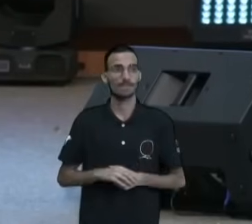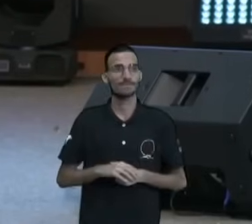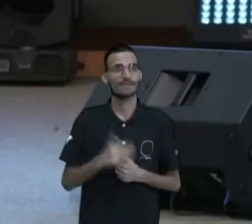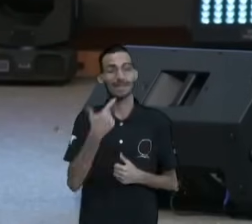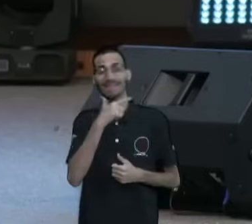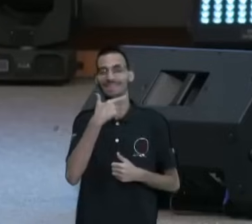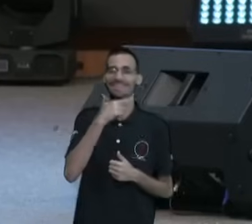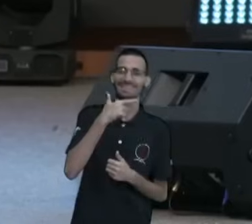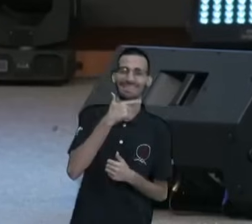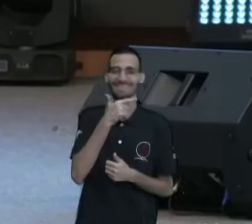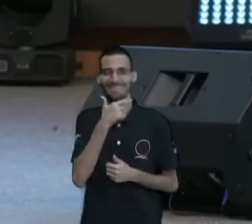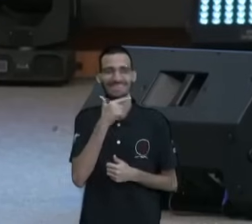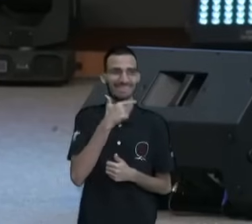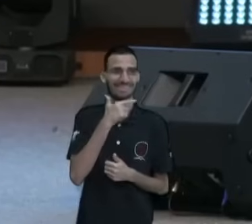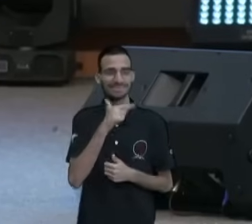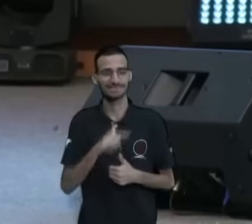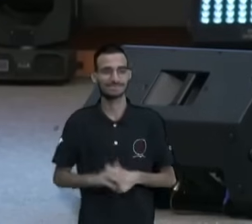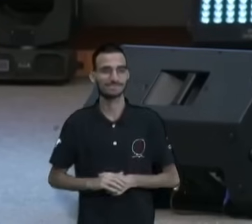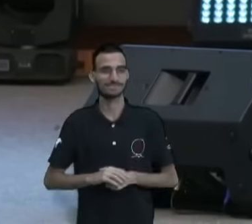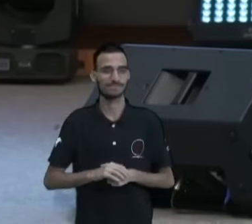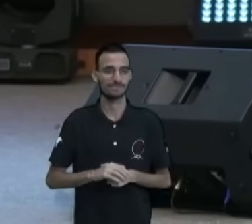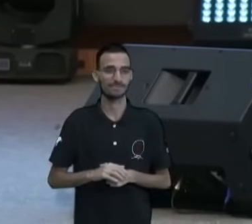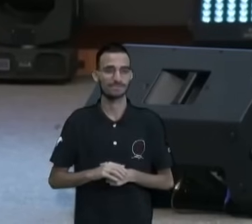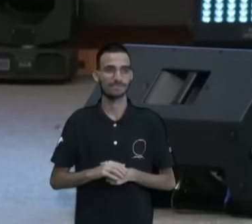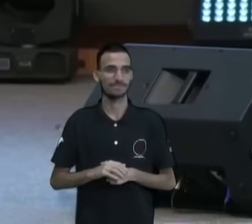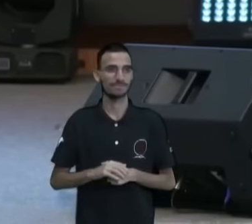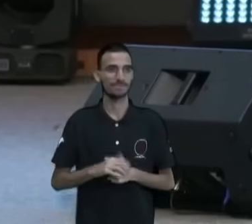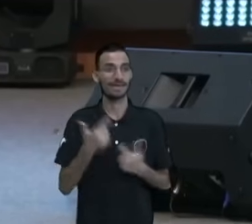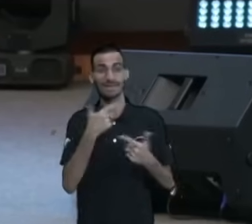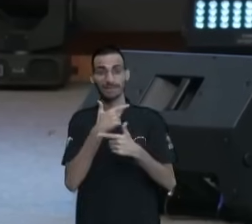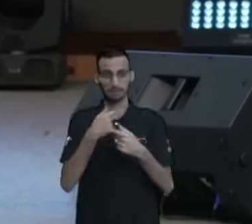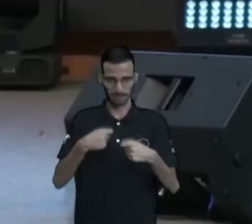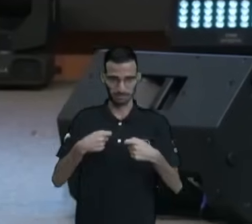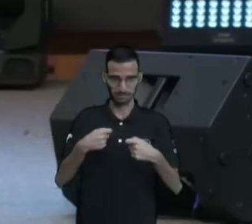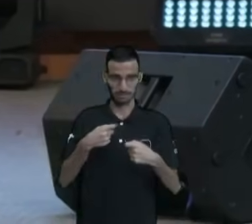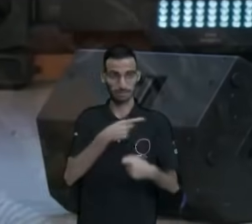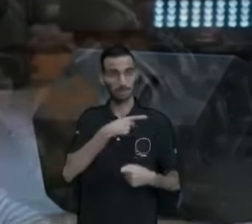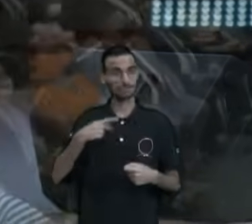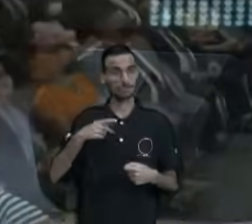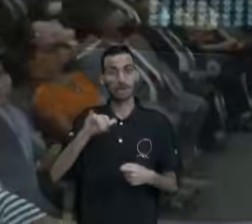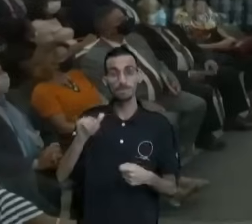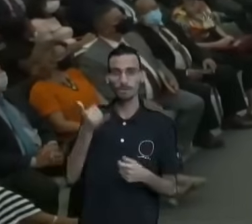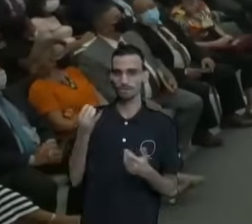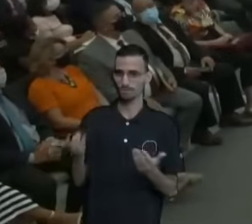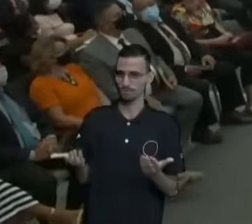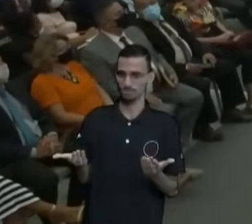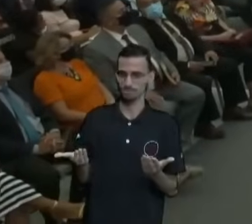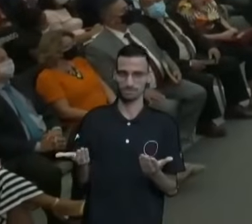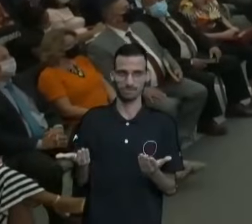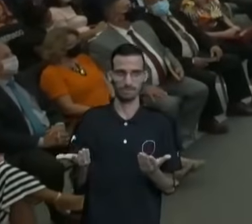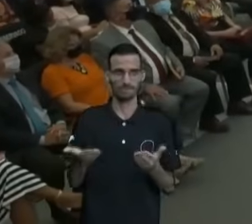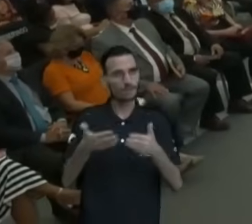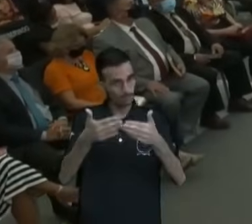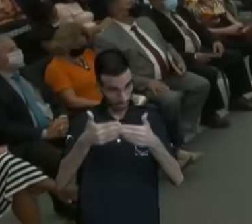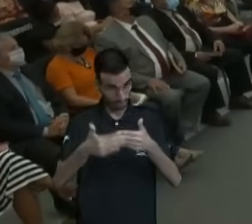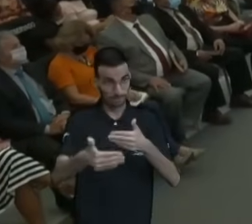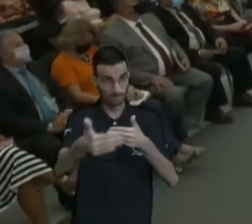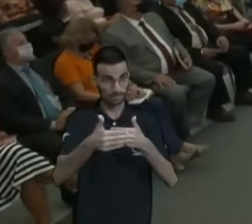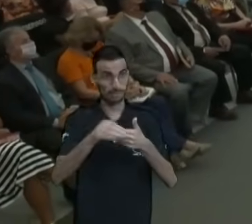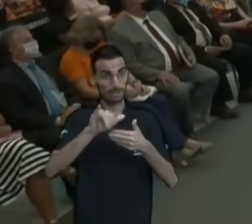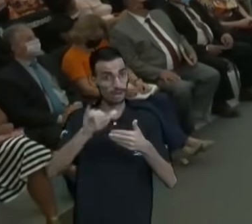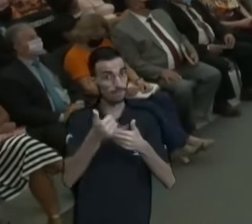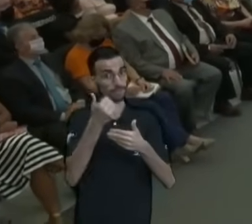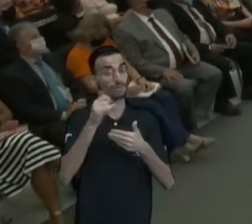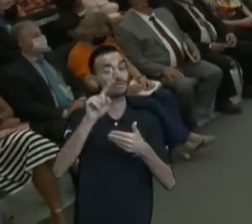gente é só rindo pastor vocês já tiveram a chance de vocês agora com a gente nós vamos consertar o mundo